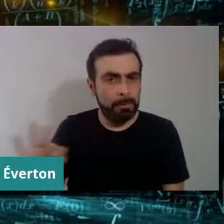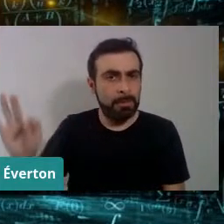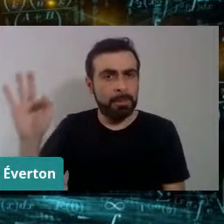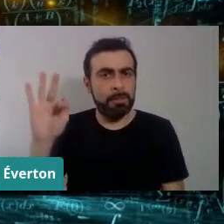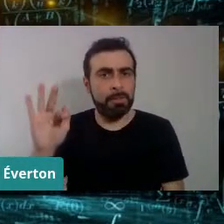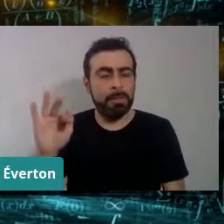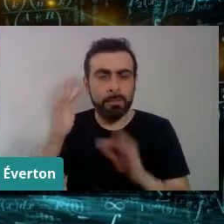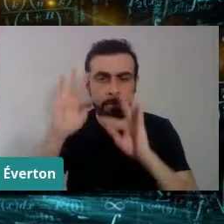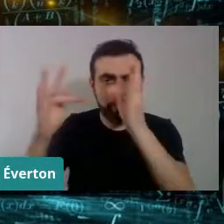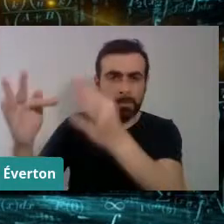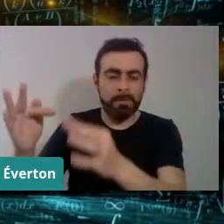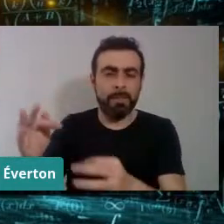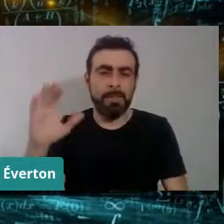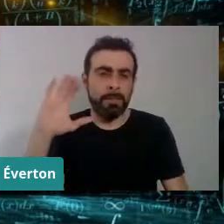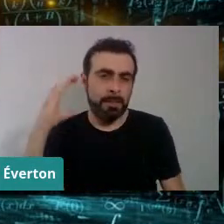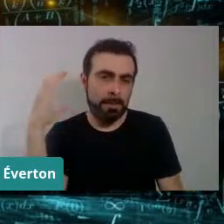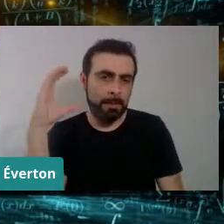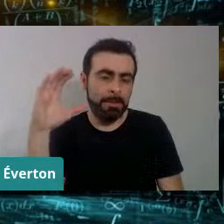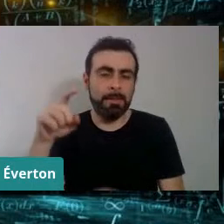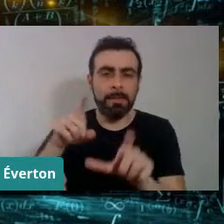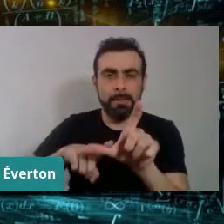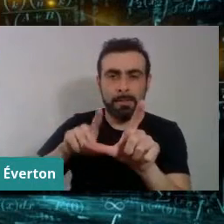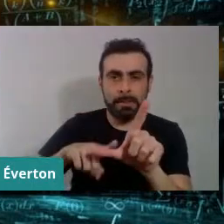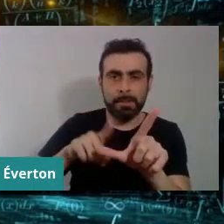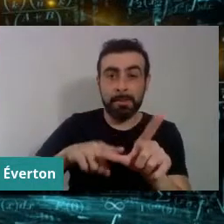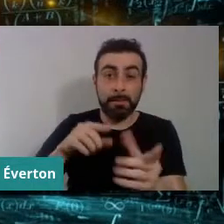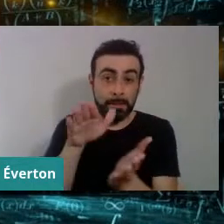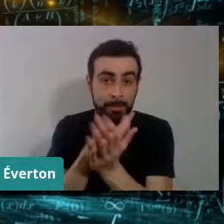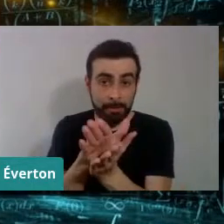Jacarezinho, porque, ao ser criada,